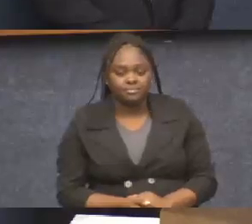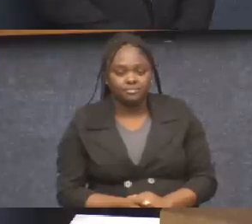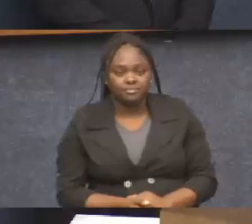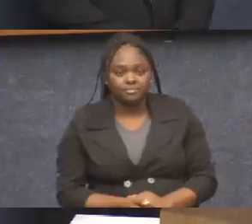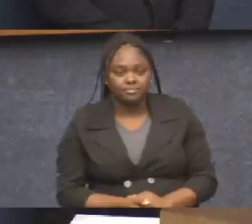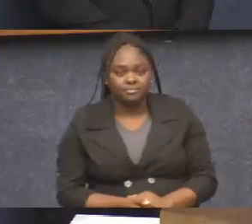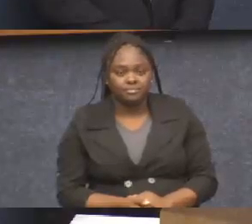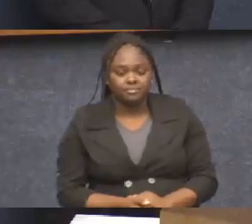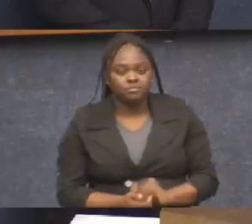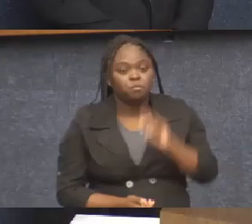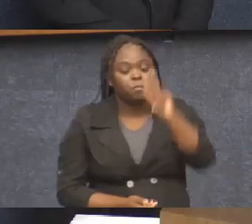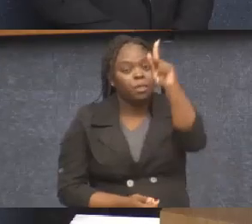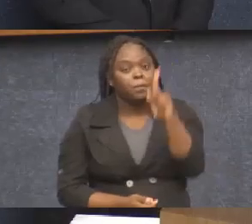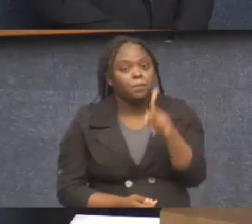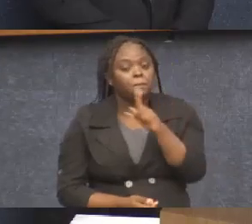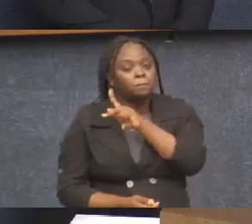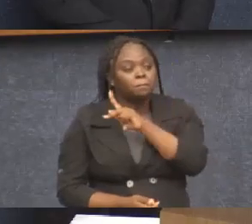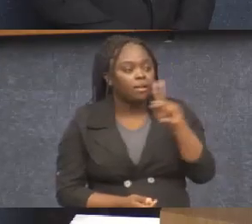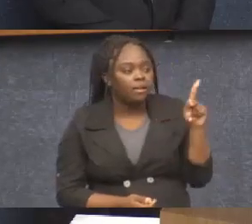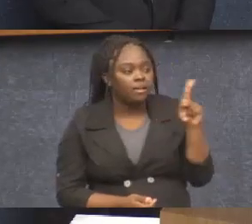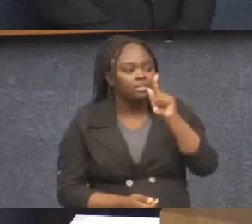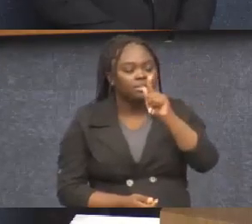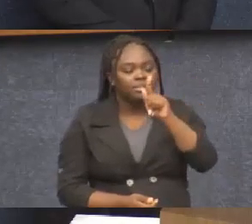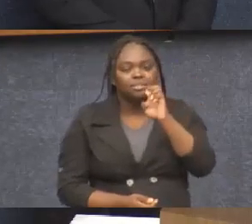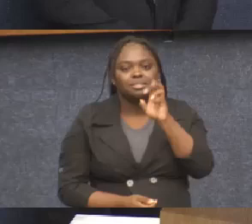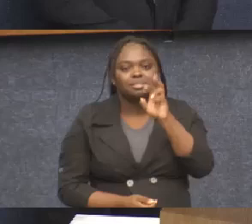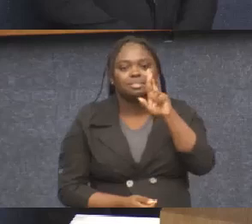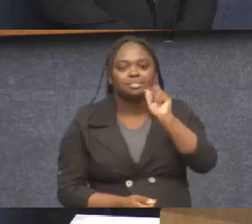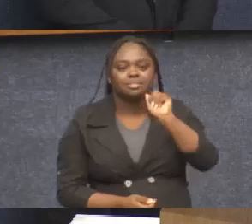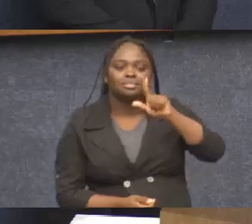Padre Geraldo Guilherme.